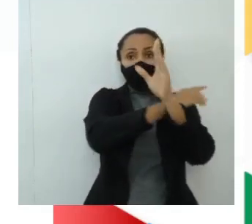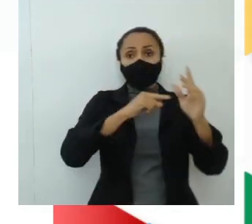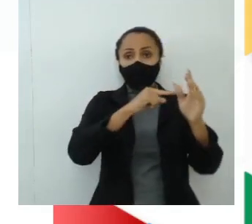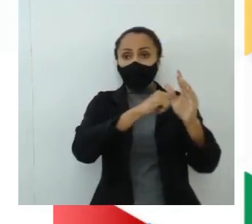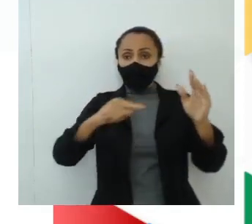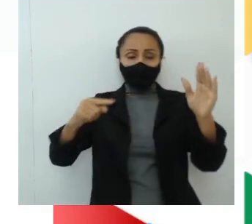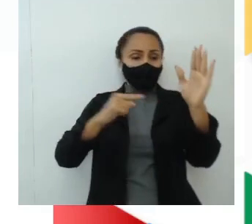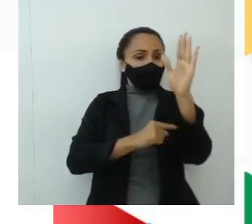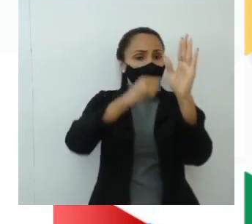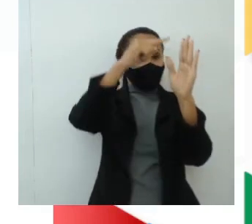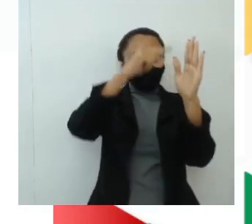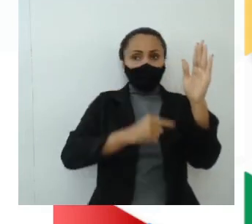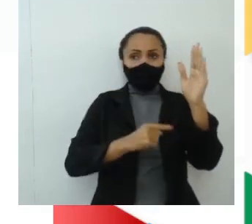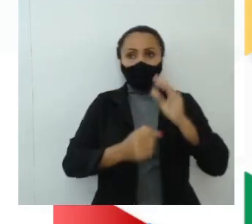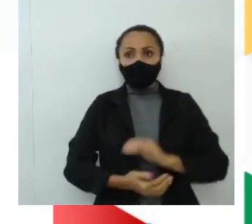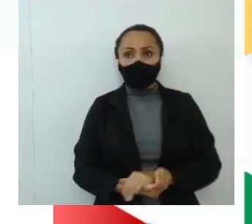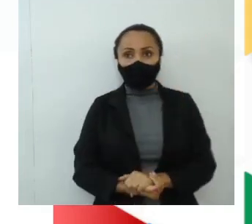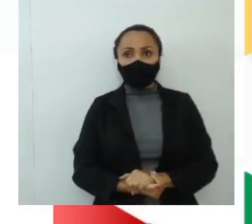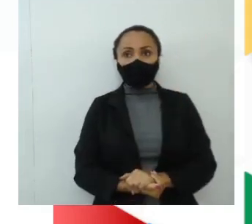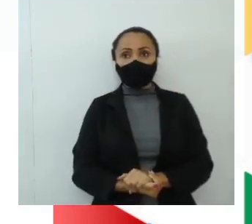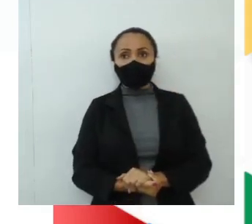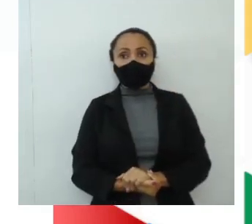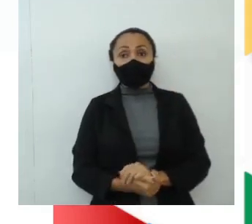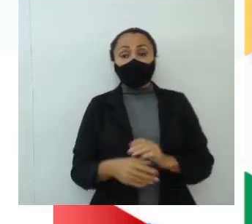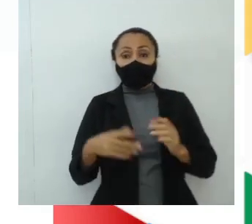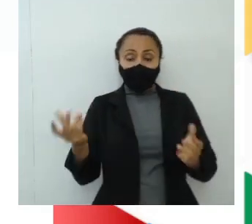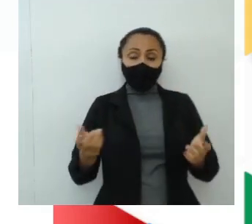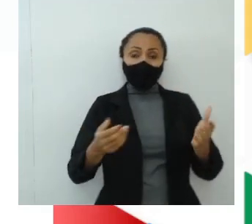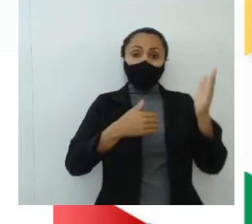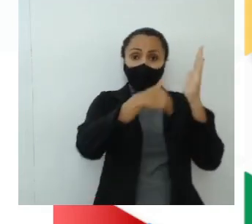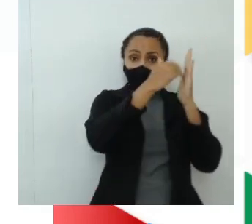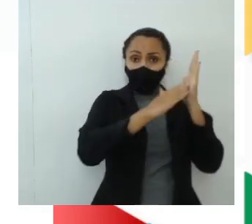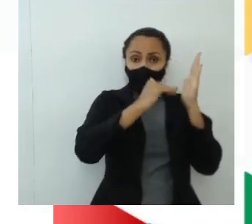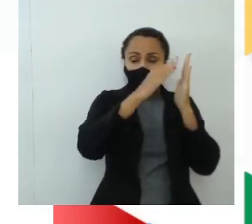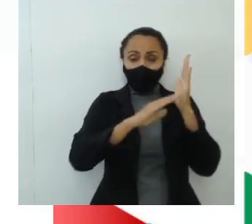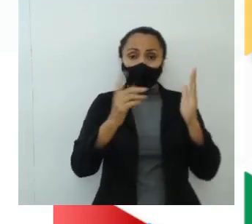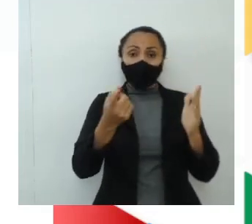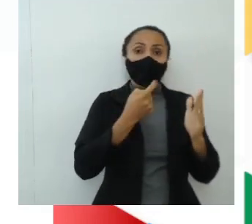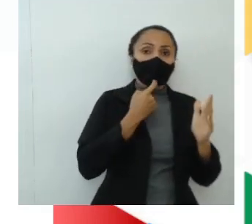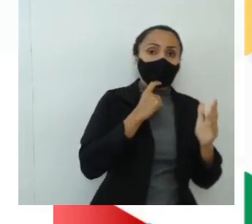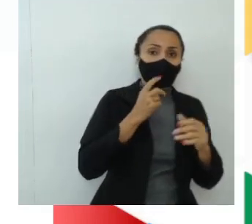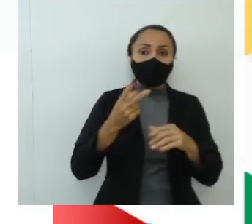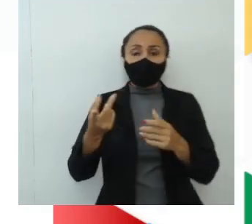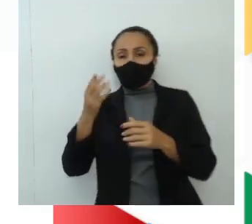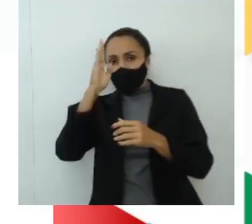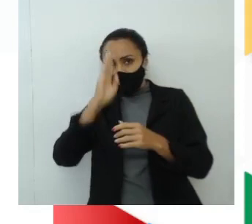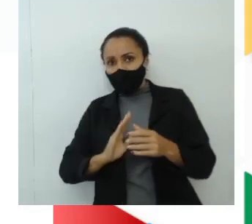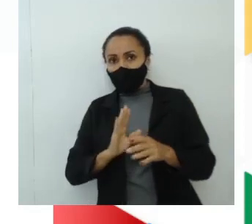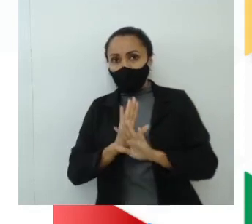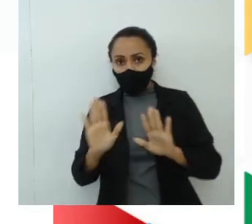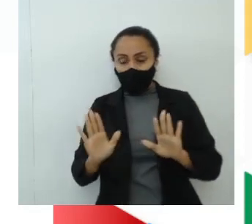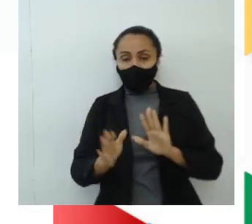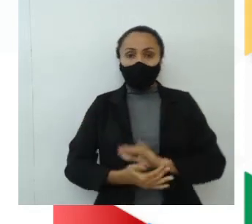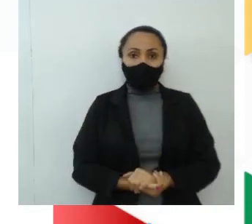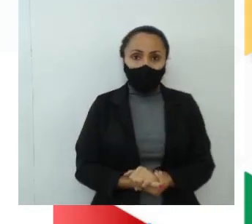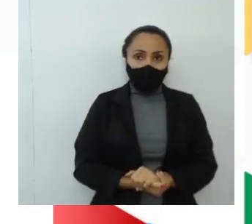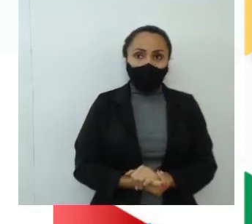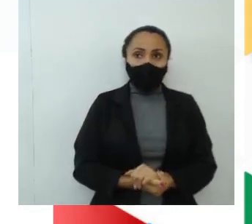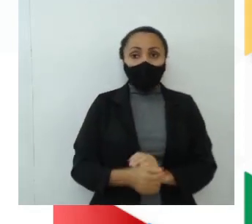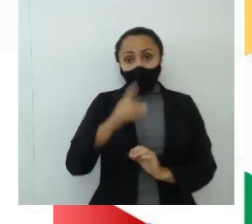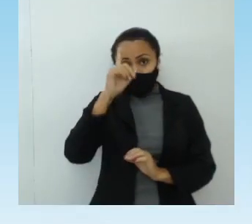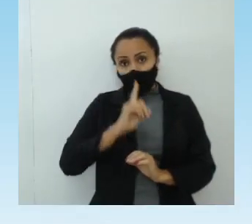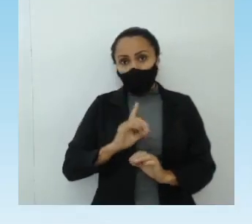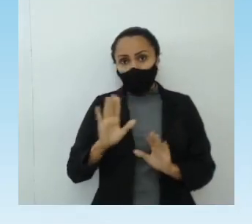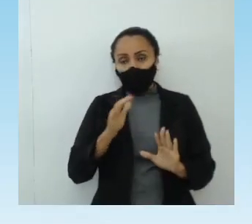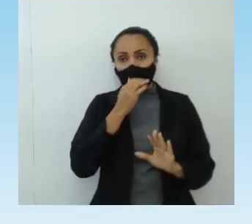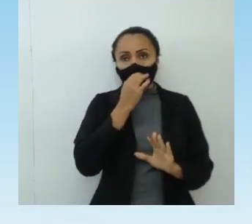dessa figura? Bom, observa comigo, agora eu pintei todos os dois para destacar, tá? Mas são os mesmos, que eram